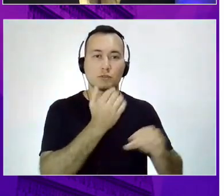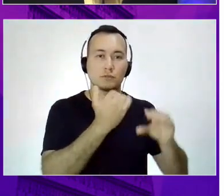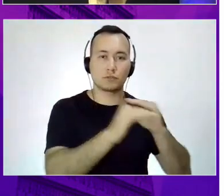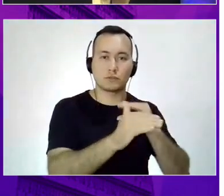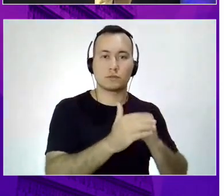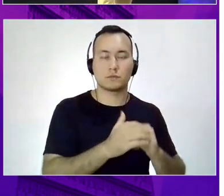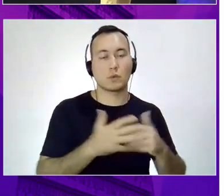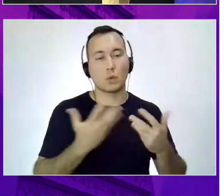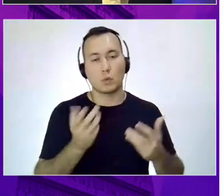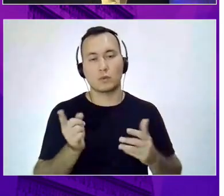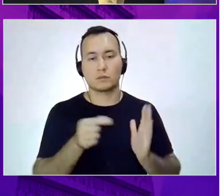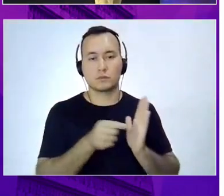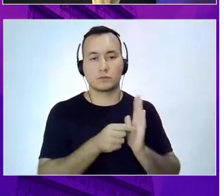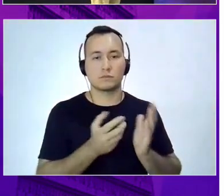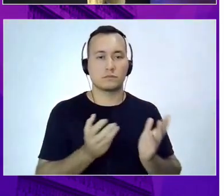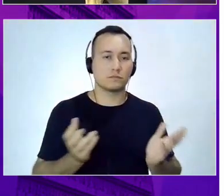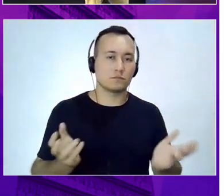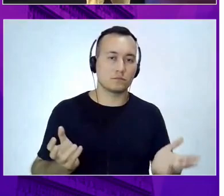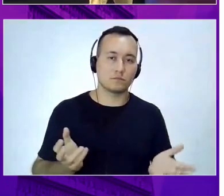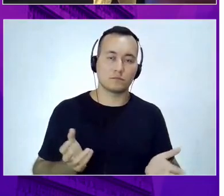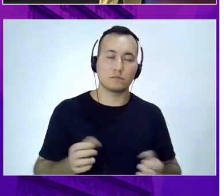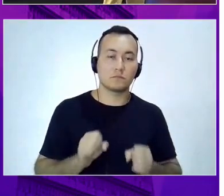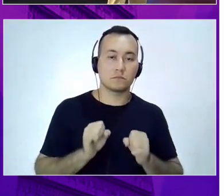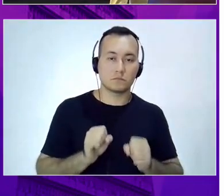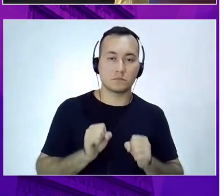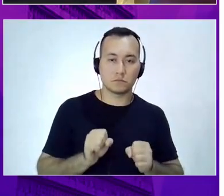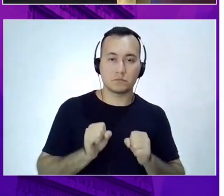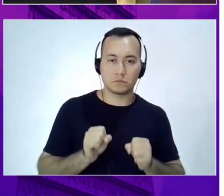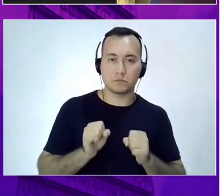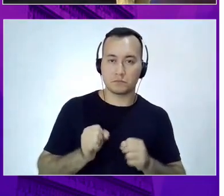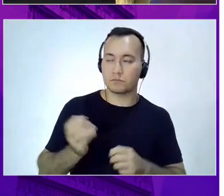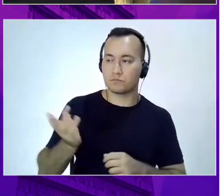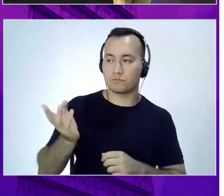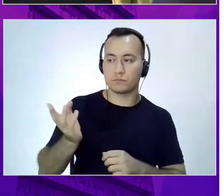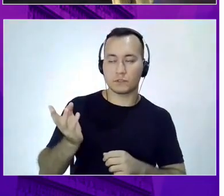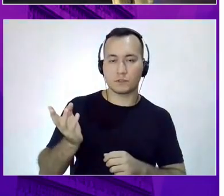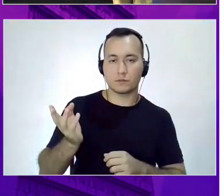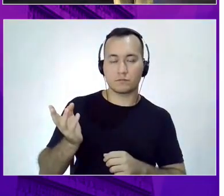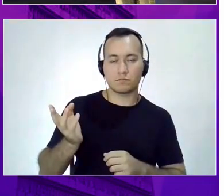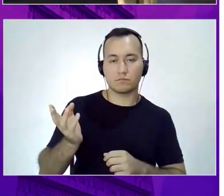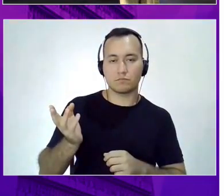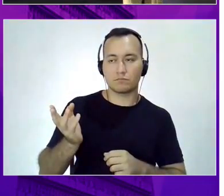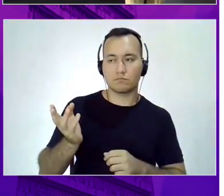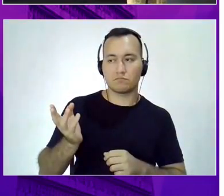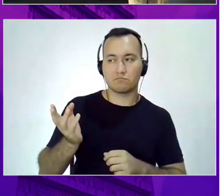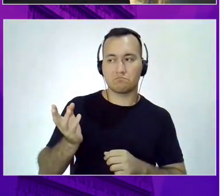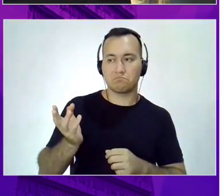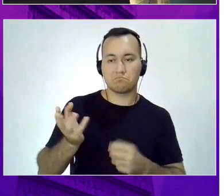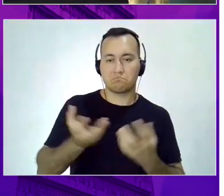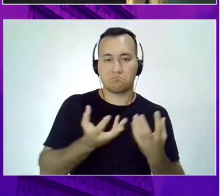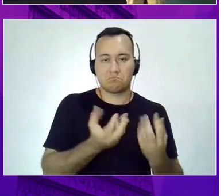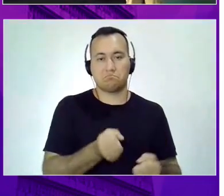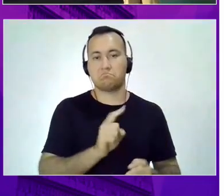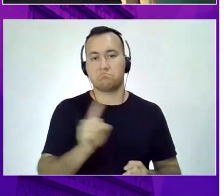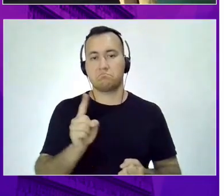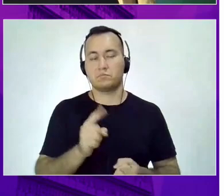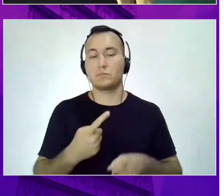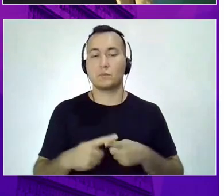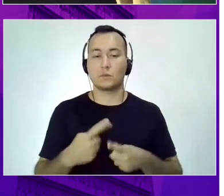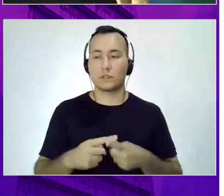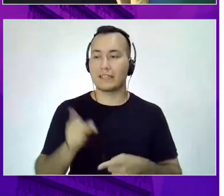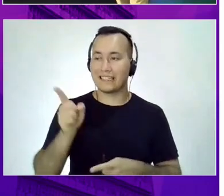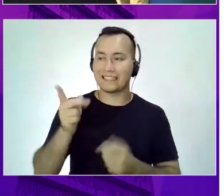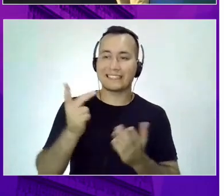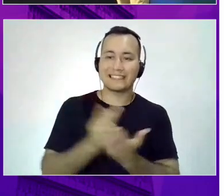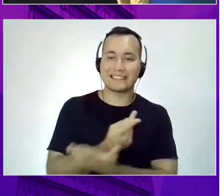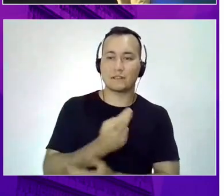nosso cliente pode recusar essa transação, né? Pode ter algum erro de timeout, pode ter algum erro 404, enfim. são aplicações diversas,